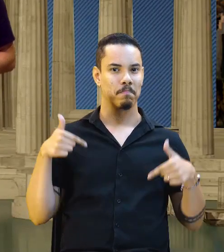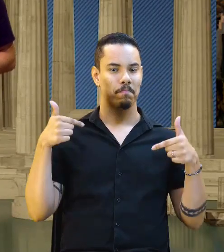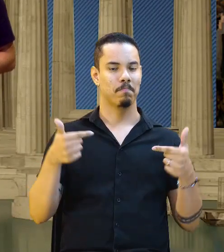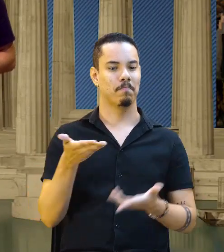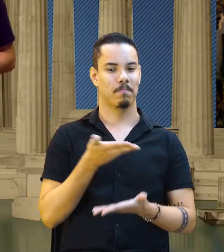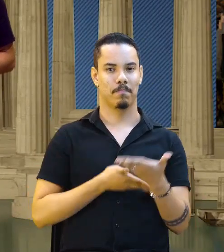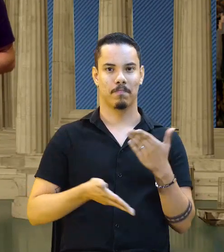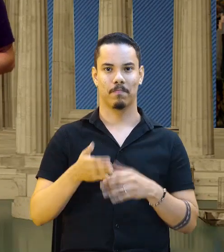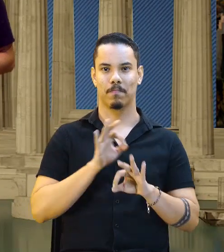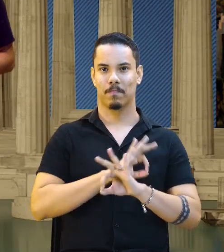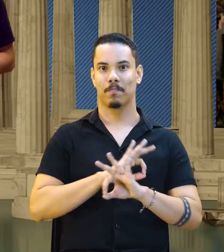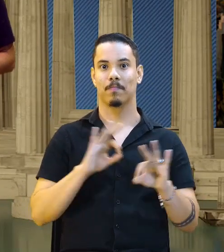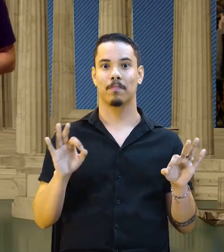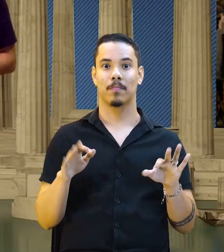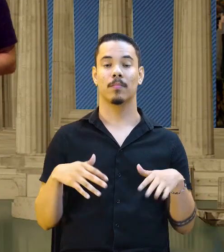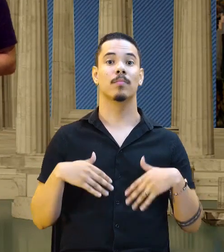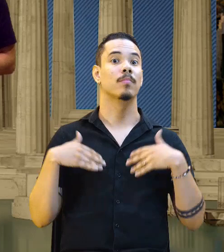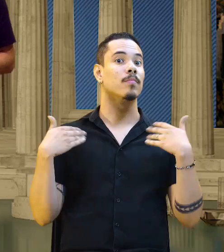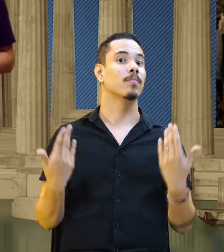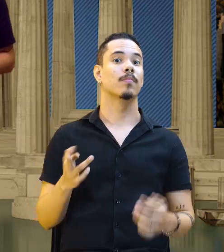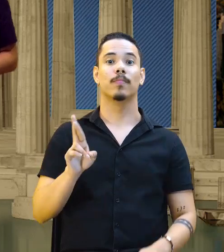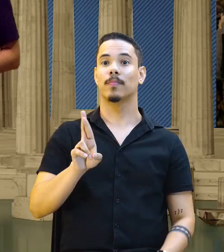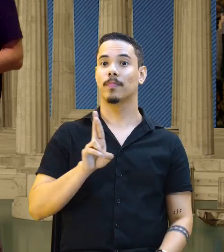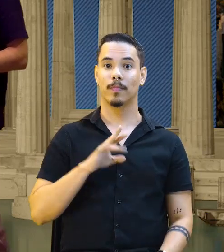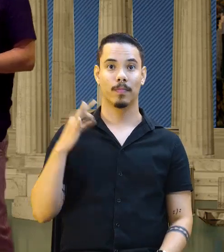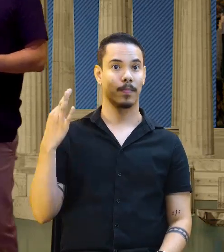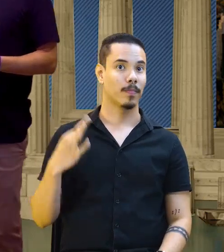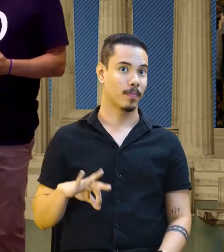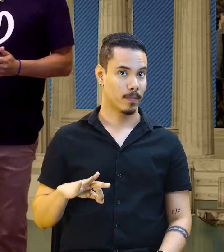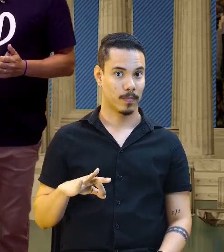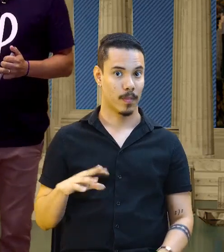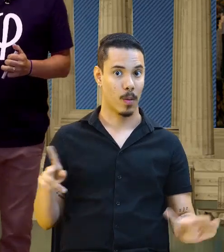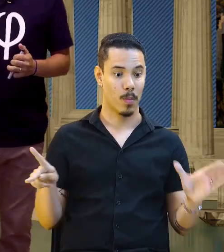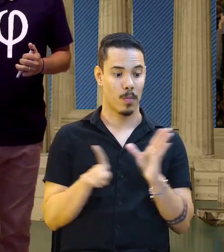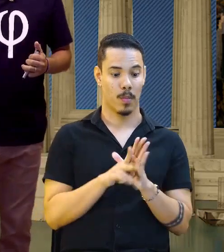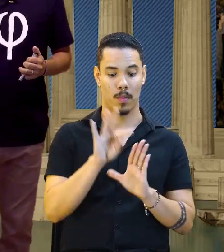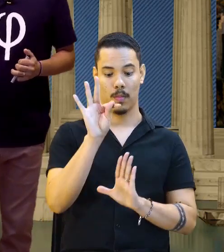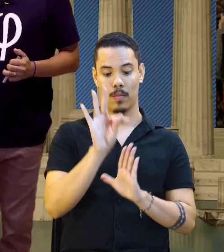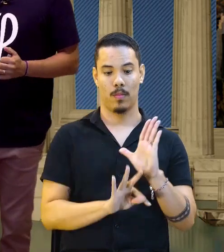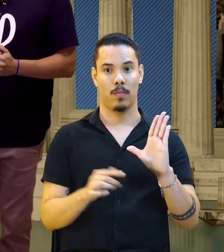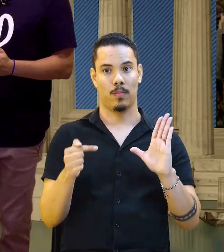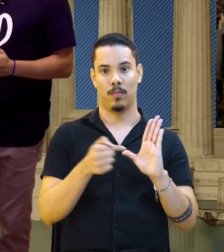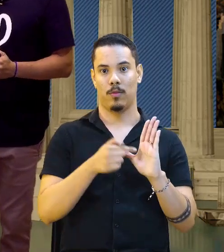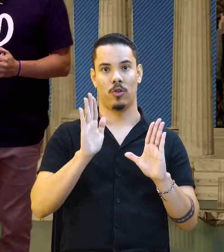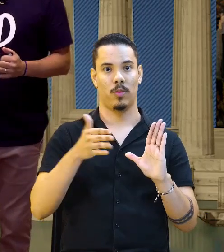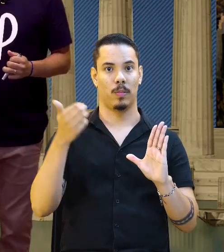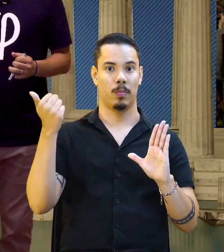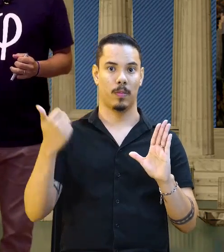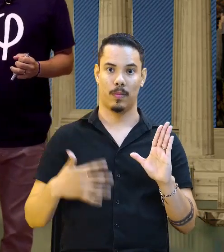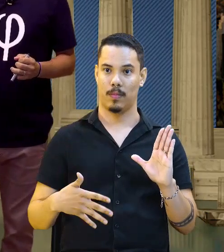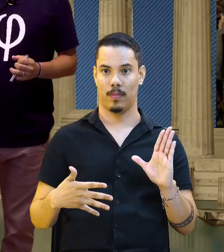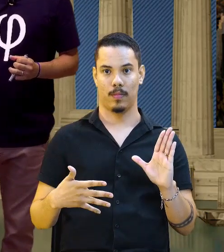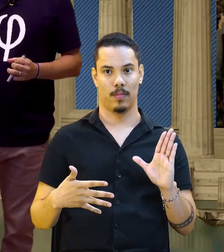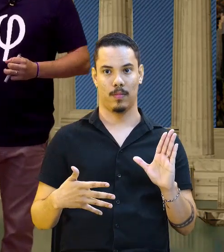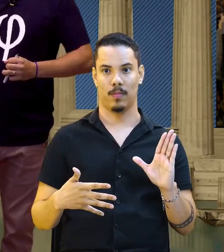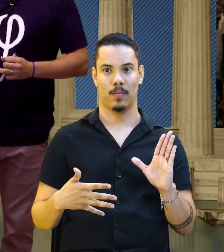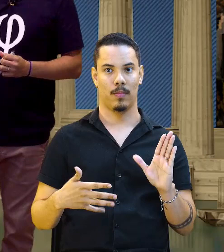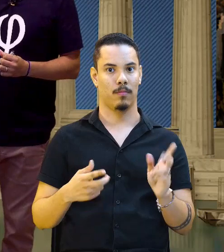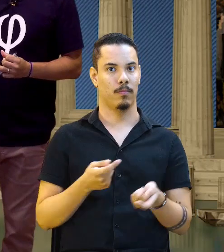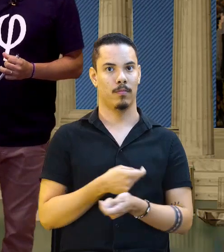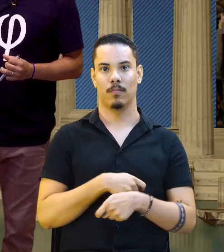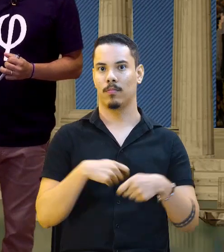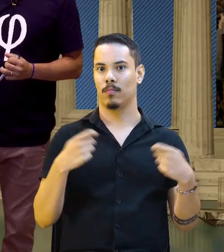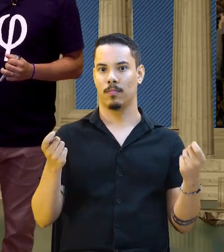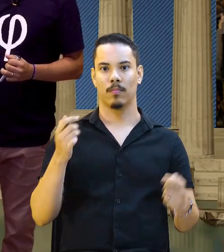aí. E aí, qual é a resposta correta, gente? O próprio texto, ele já se é esclarecedor. Se não é possível